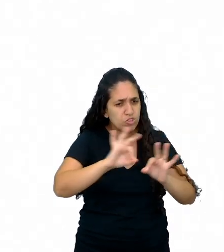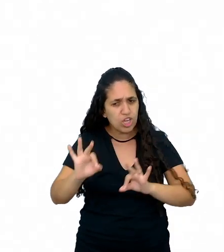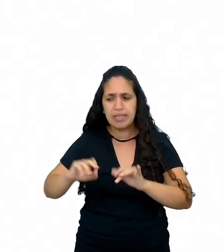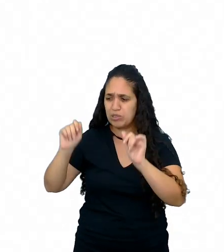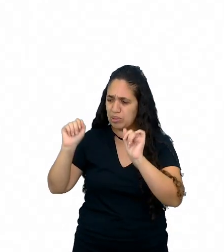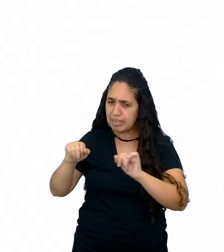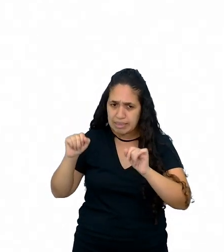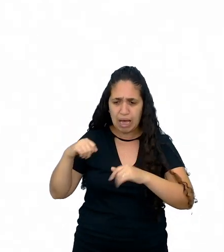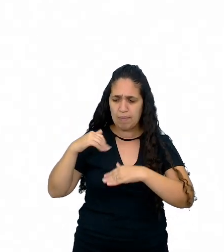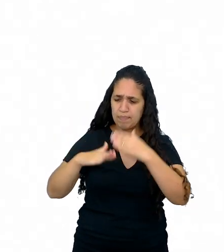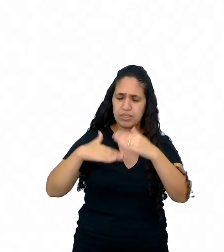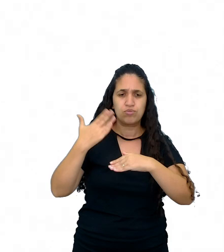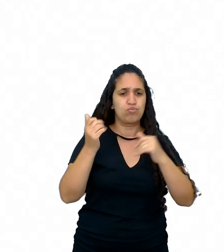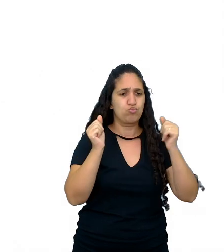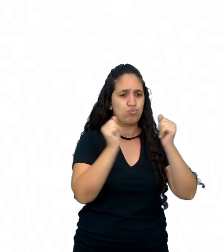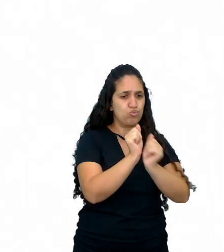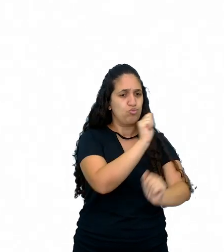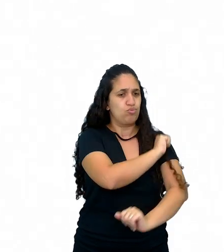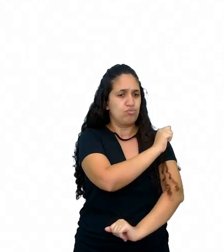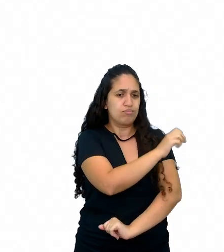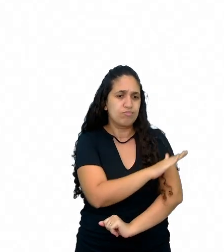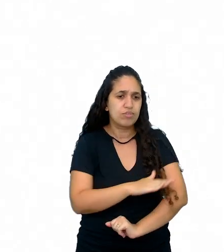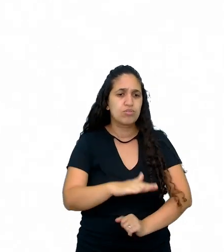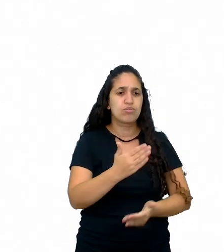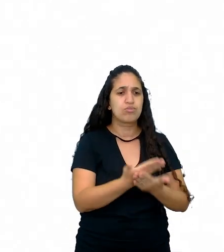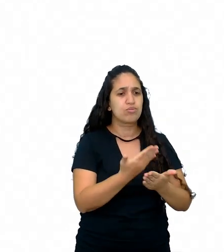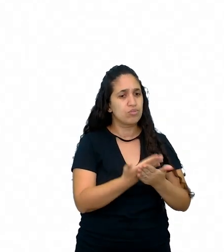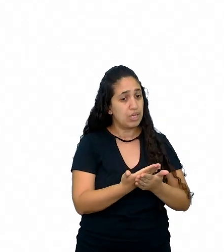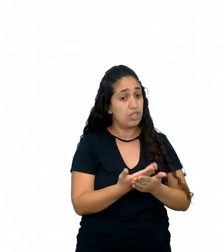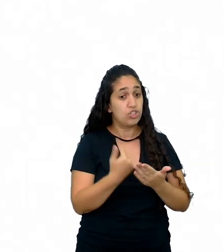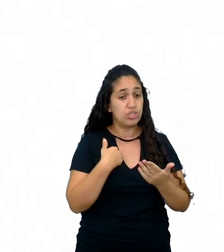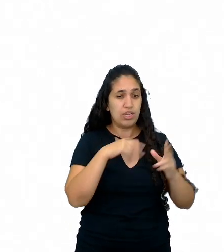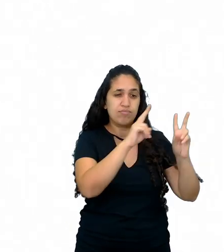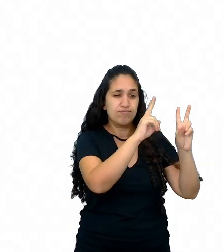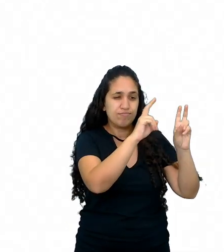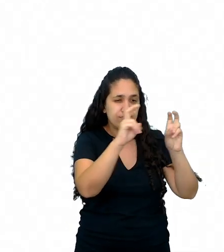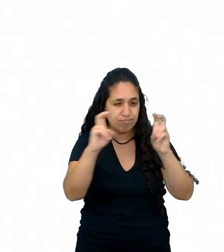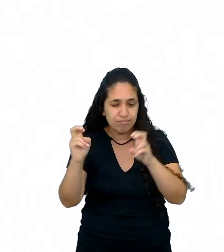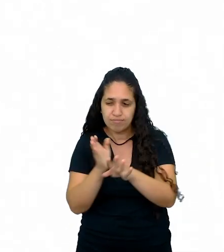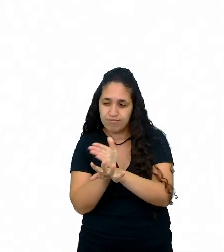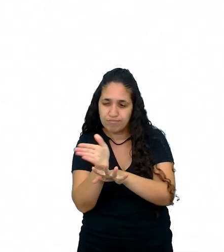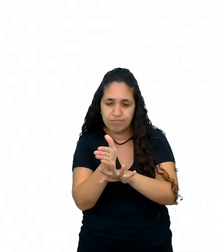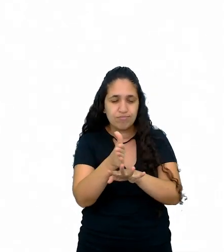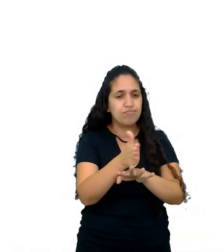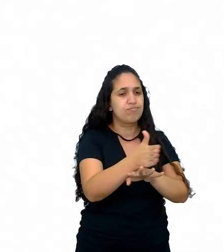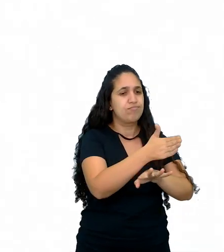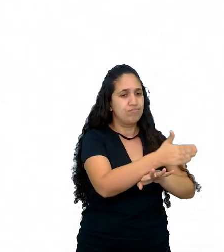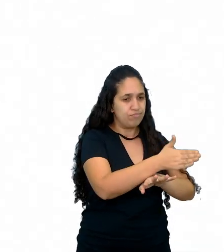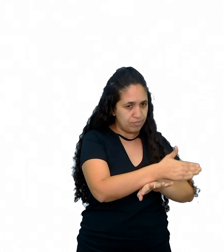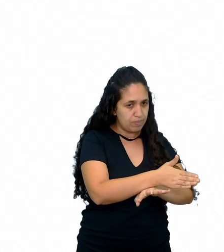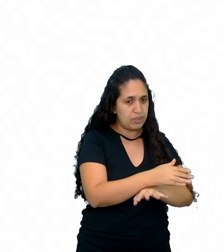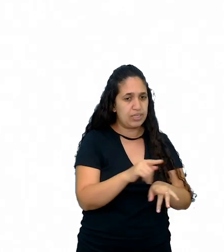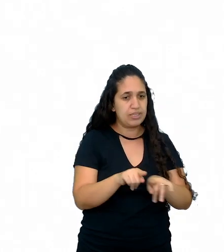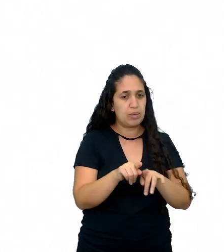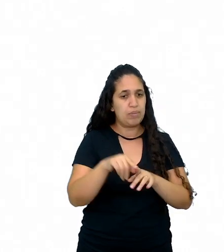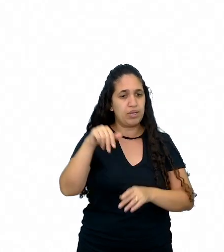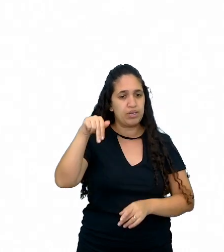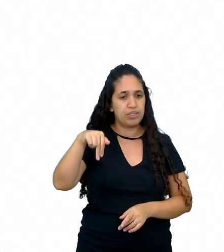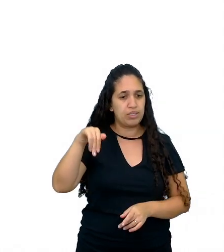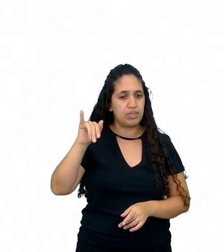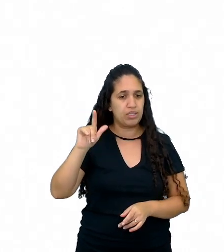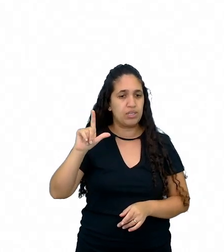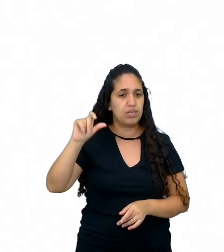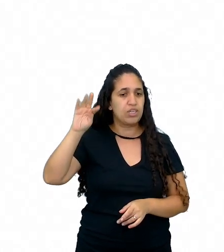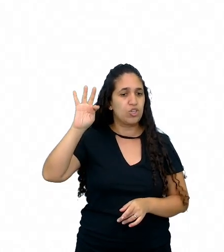desenvolver junto aos estudantes, mas aqui eu tenho temas, né, transversais. O Nilbo Nogueira, ele tem